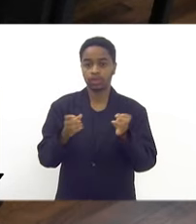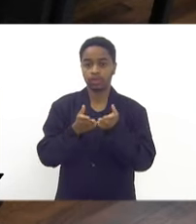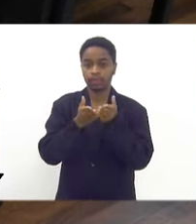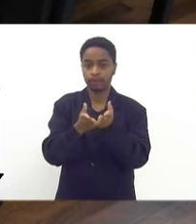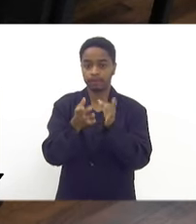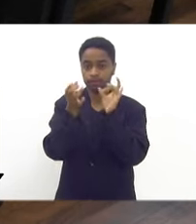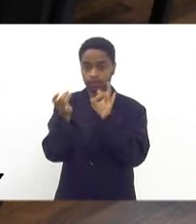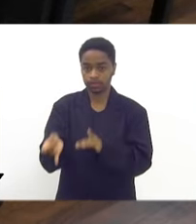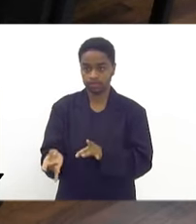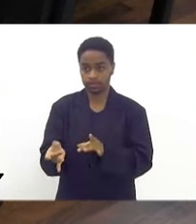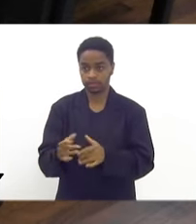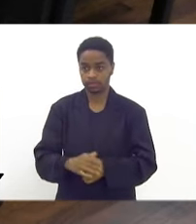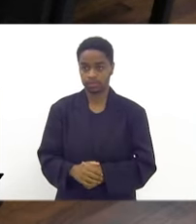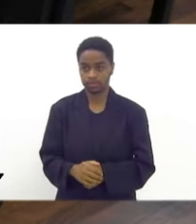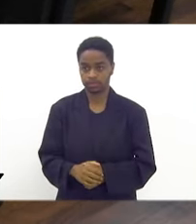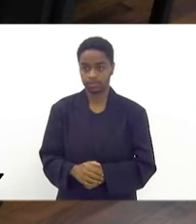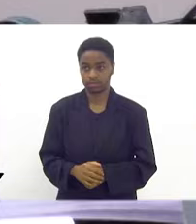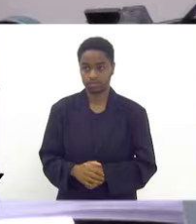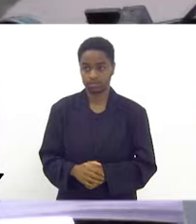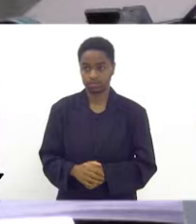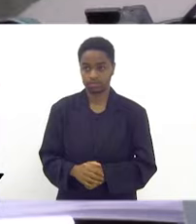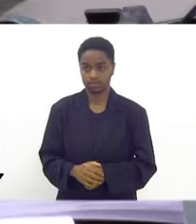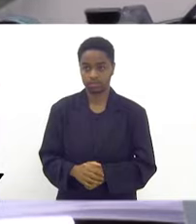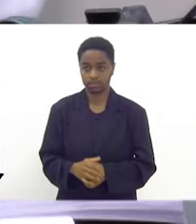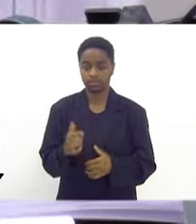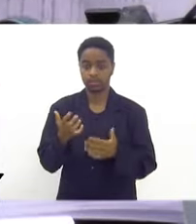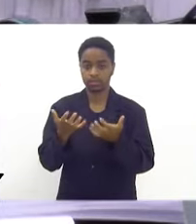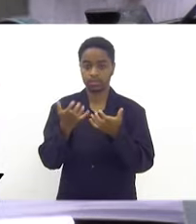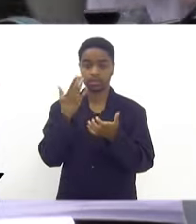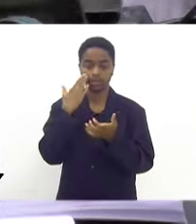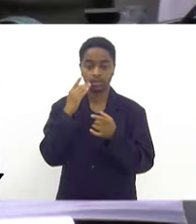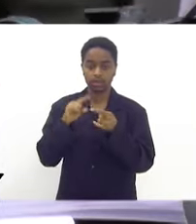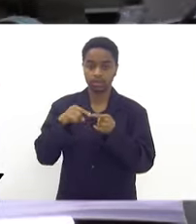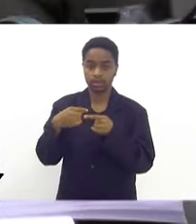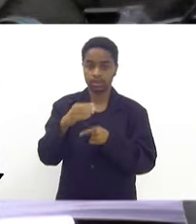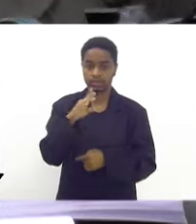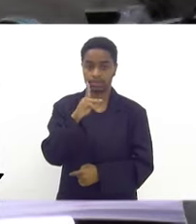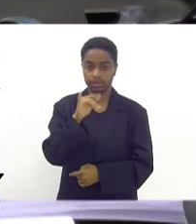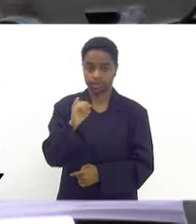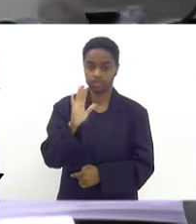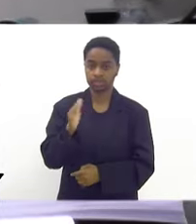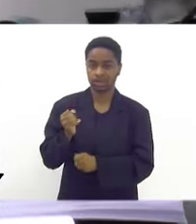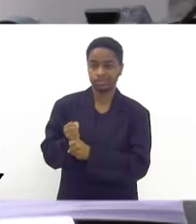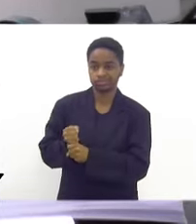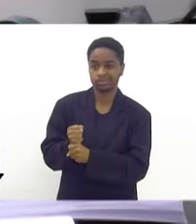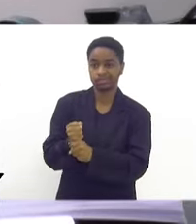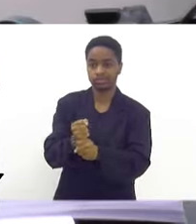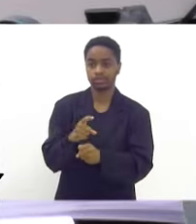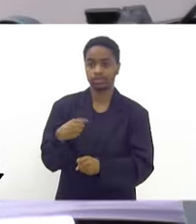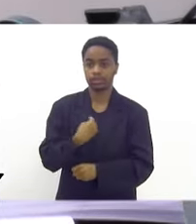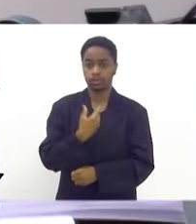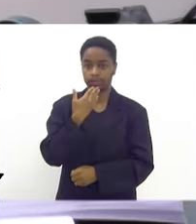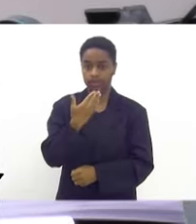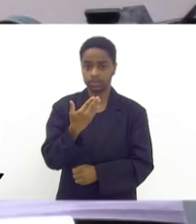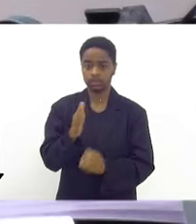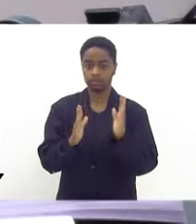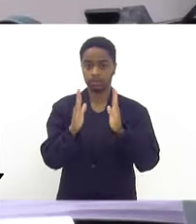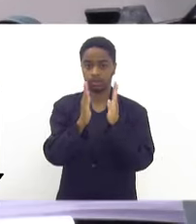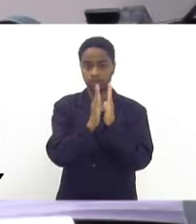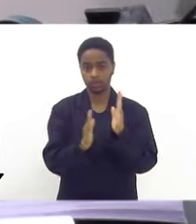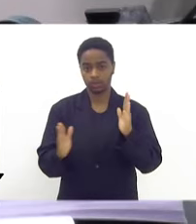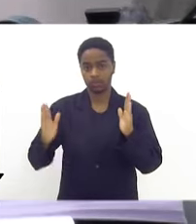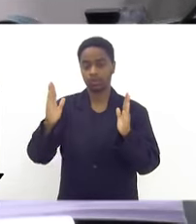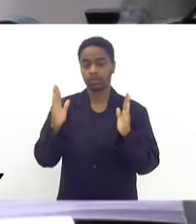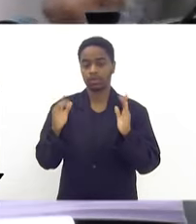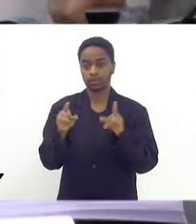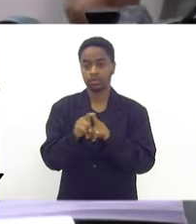abandonados que tá um mês tomou conhecimento hoje da CPI que essa CPI já tá há bastante tempo inus estamos pedindo prorrogação da CPI